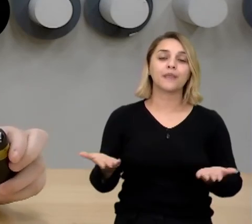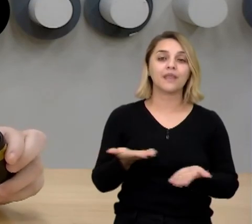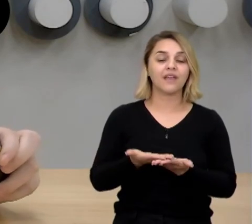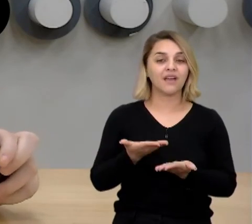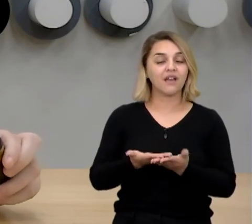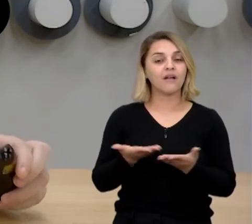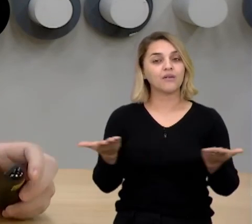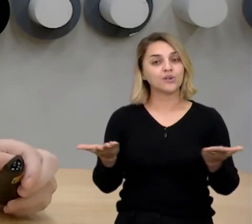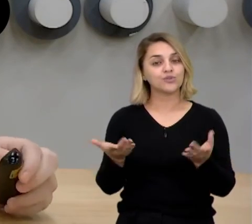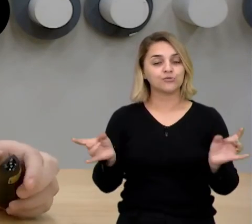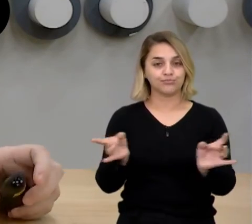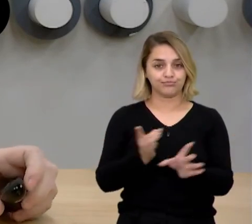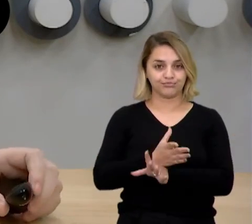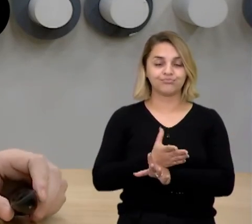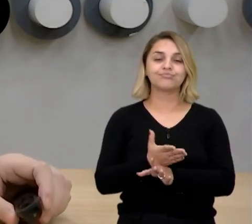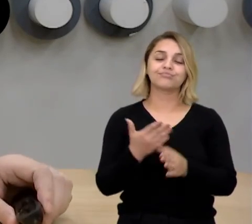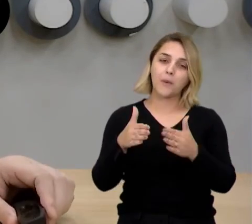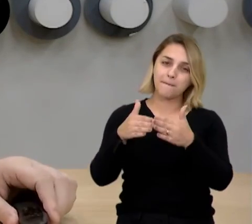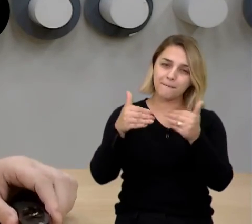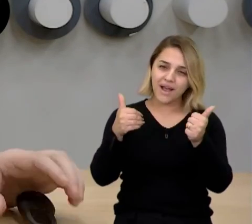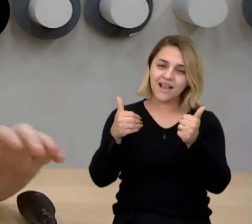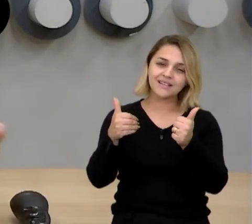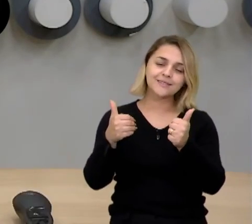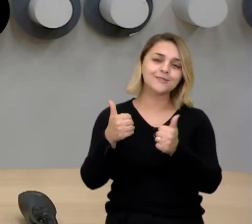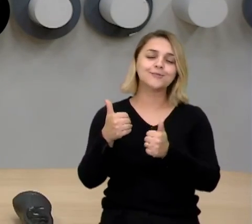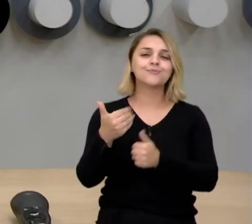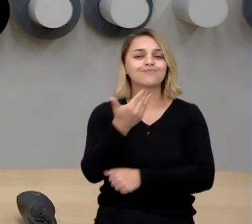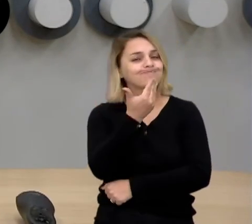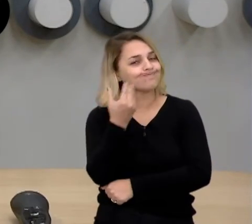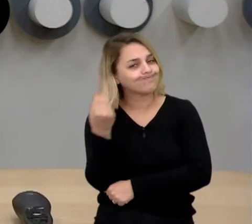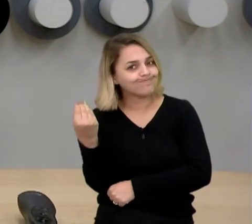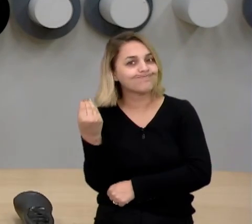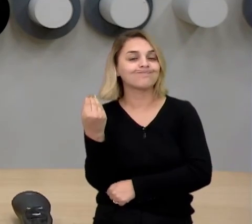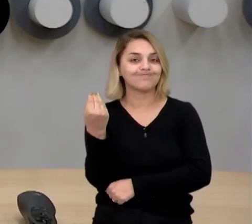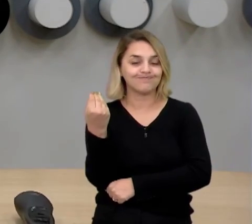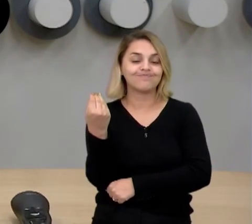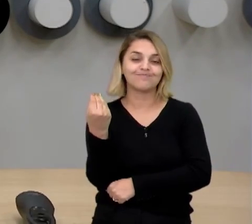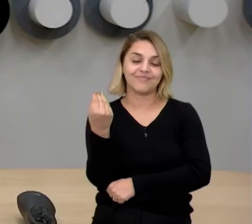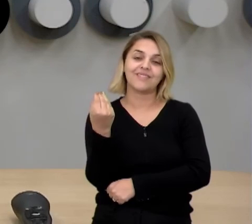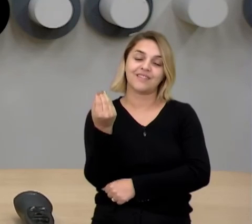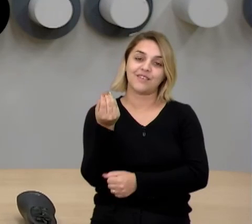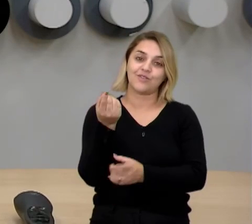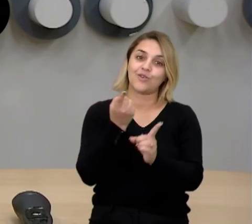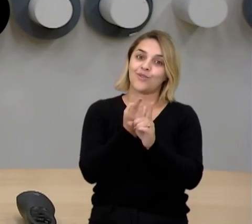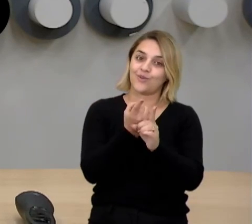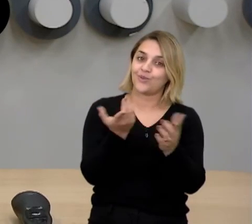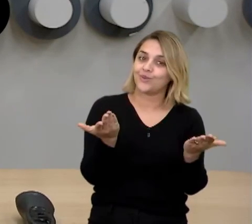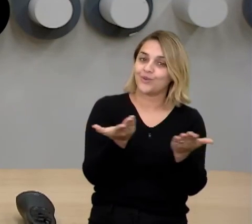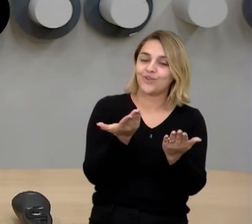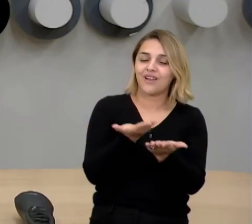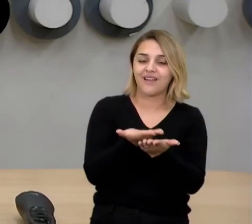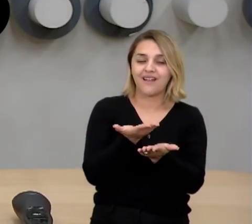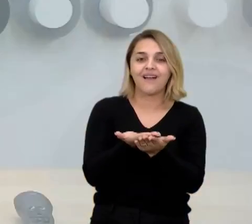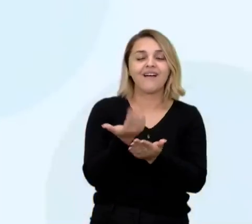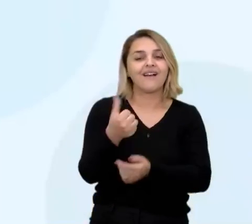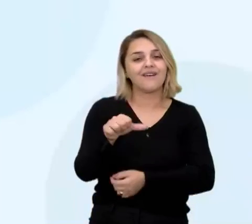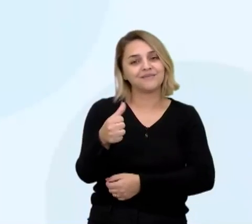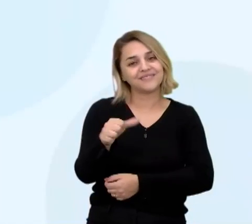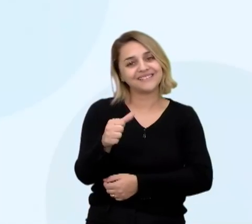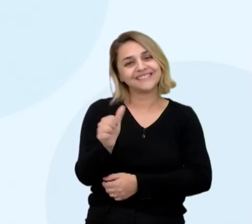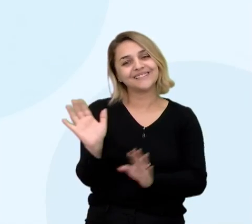peço encarecidamente que vocês não deixem de avaliar o nosso encontro. E me despeço de todas e todos com